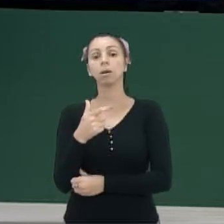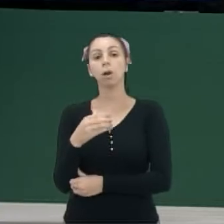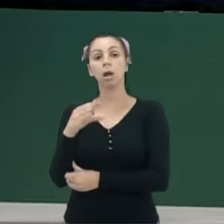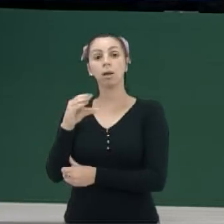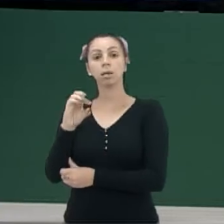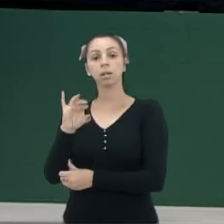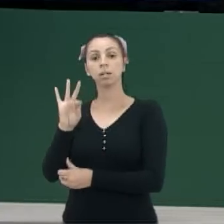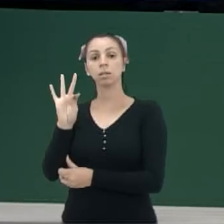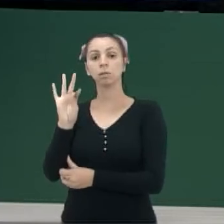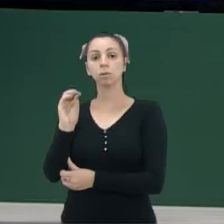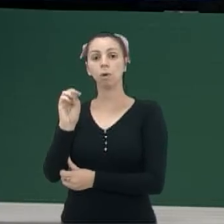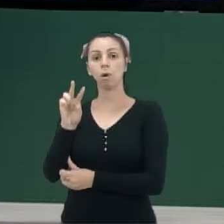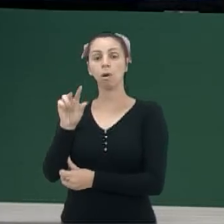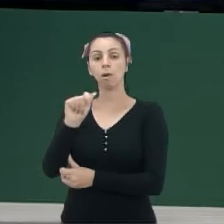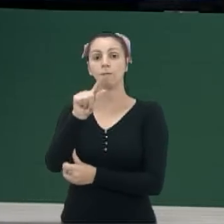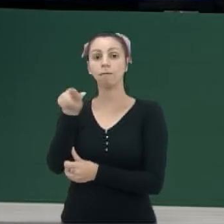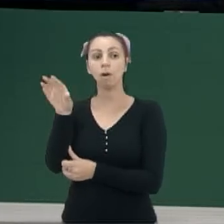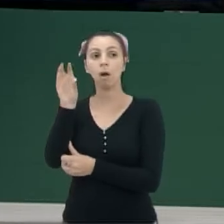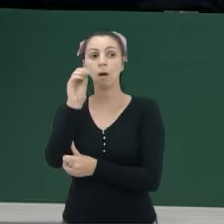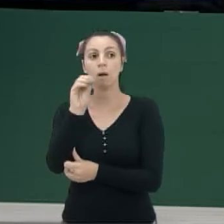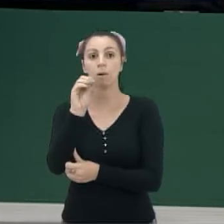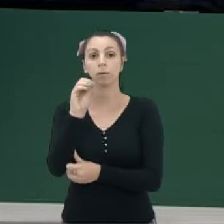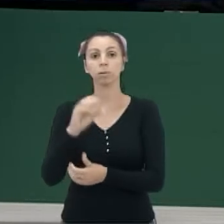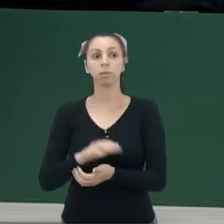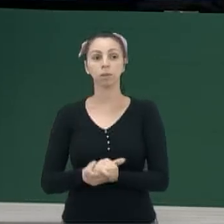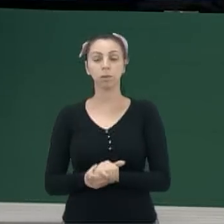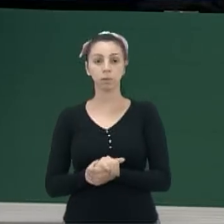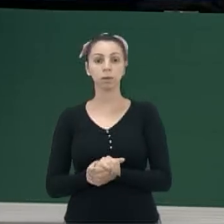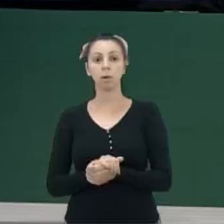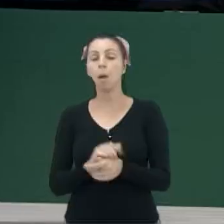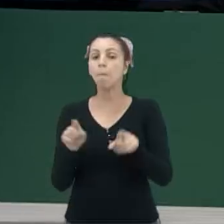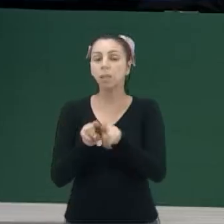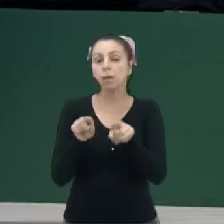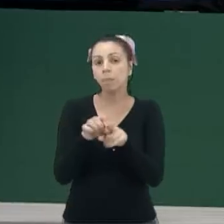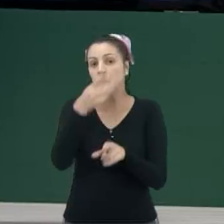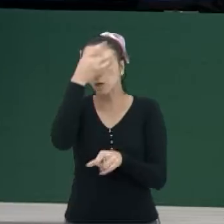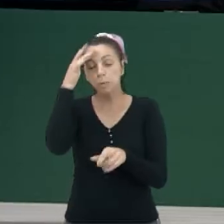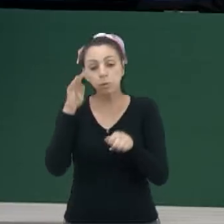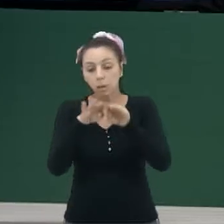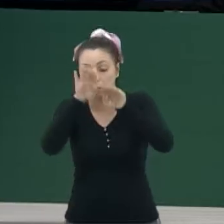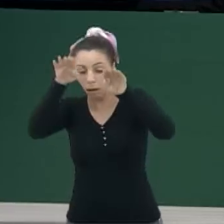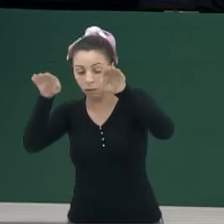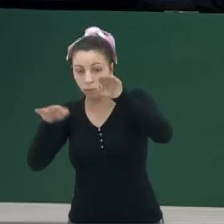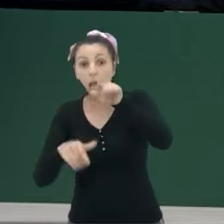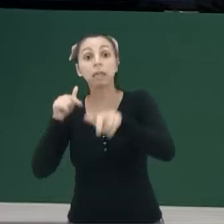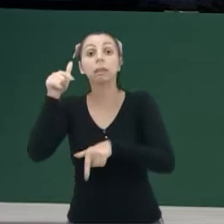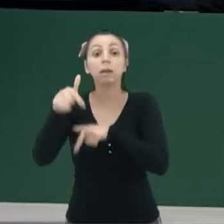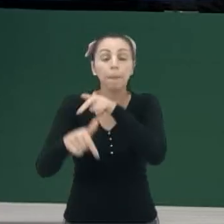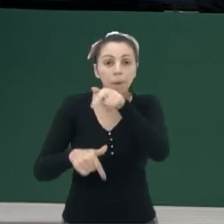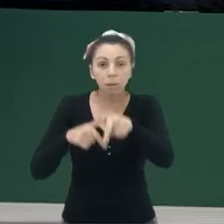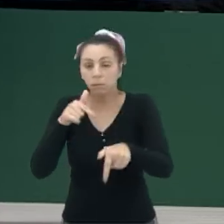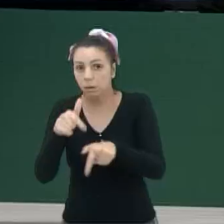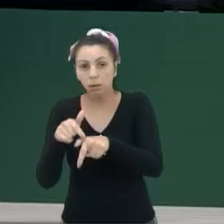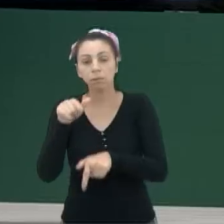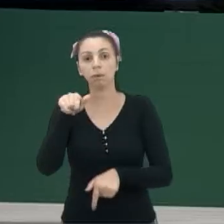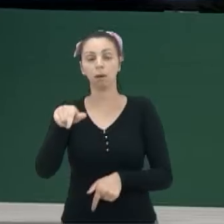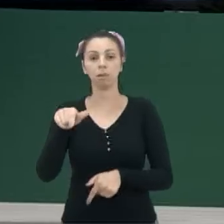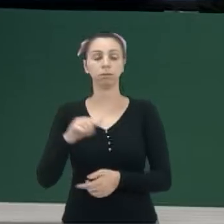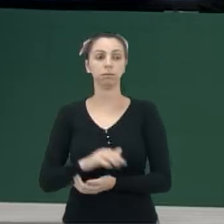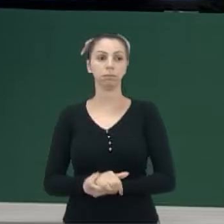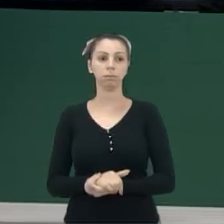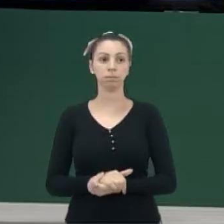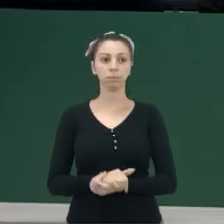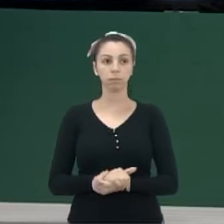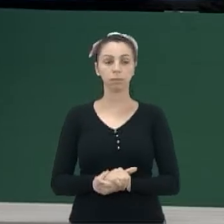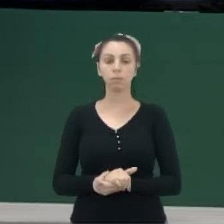os que estão ao seu dispor, aqueles que estão abaixo, os subalternos, os que prestam serviço a Cristóvão Colombo. Tá?